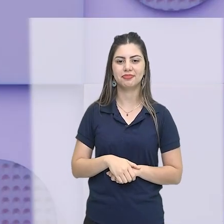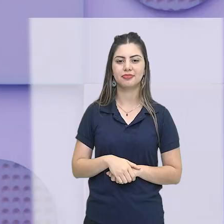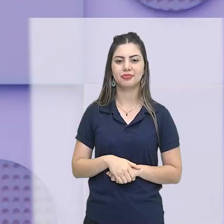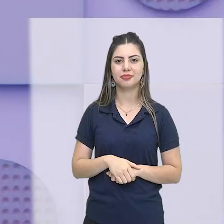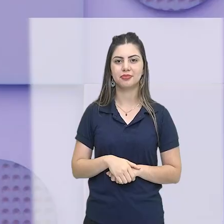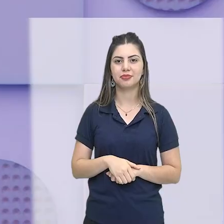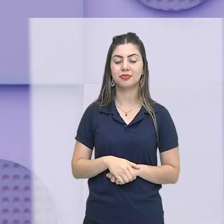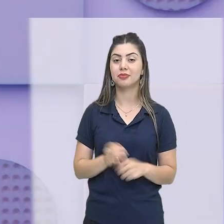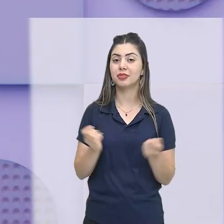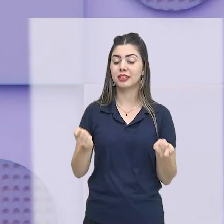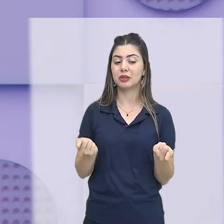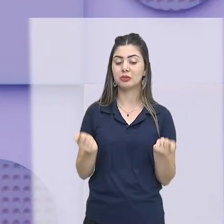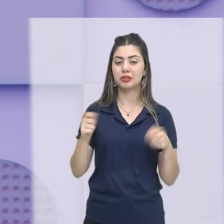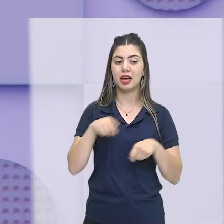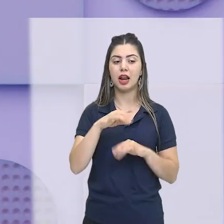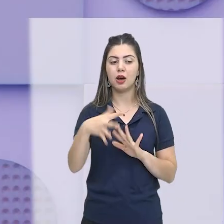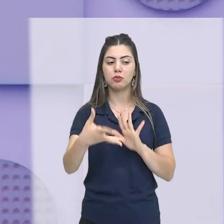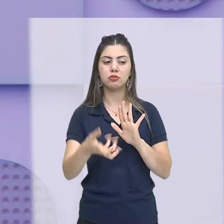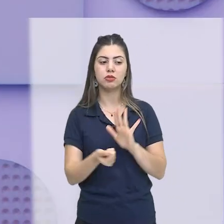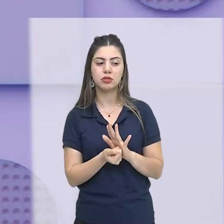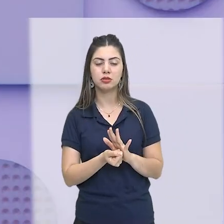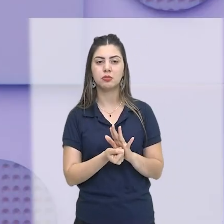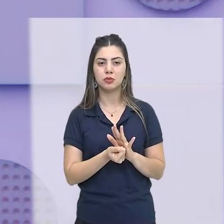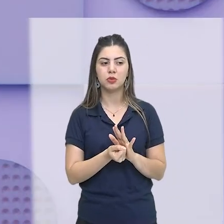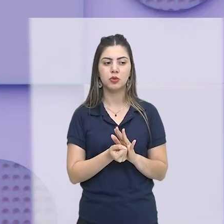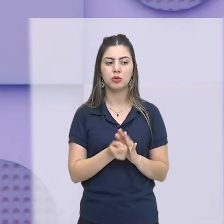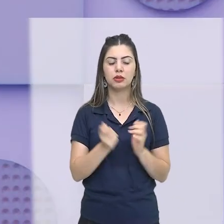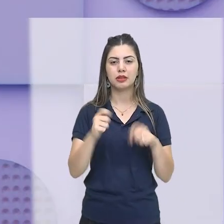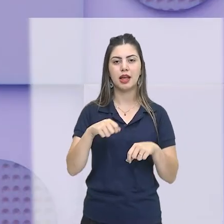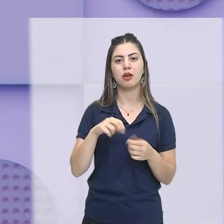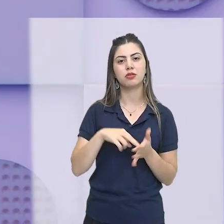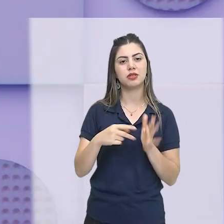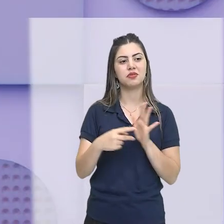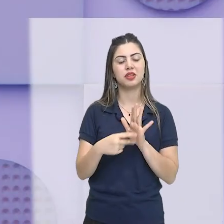dar uma nova cor àquela